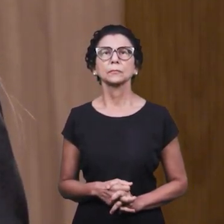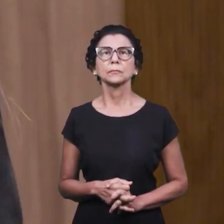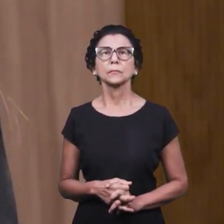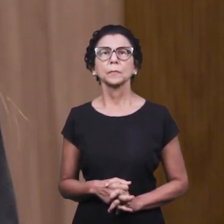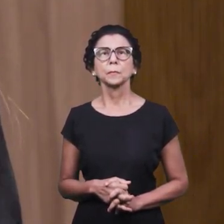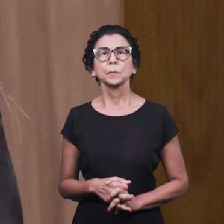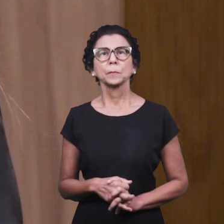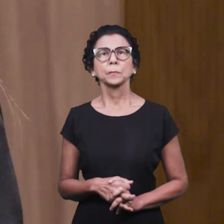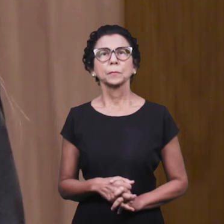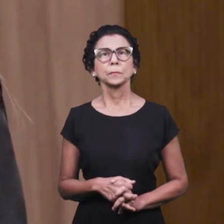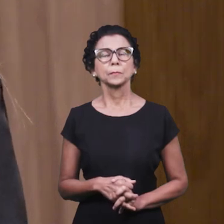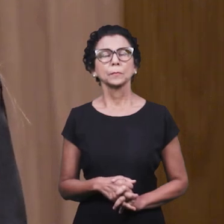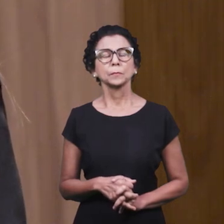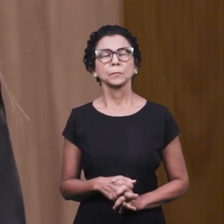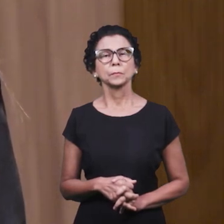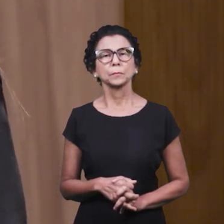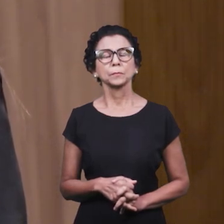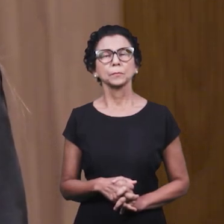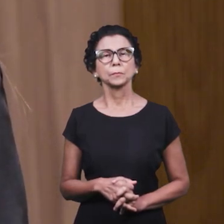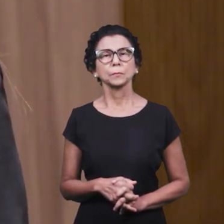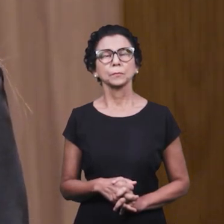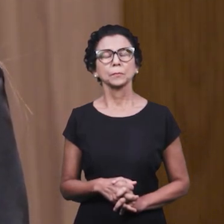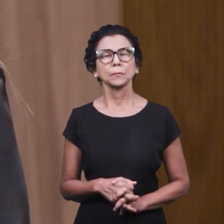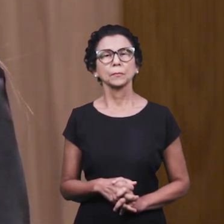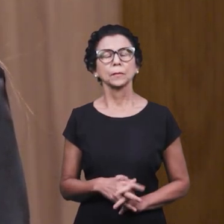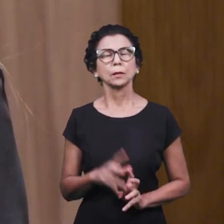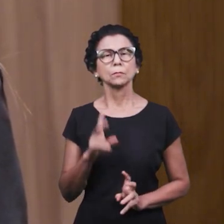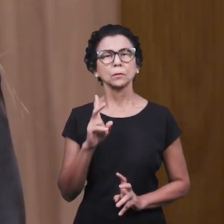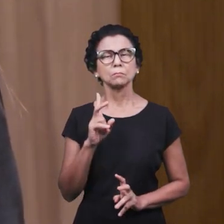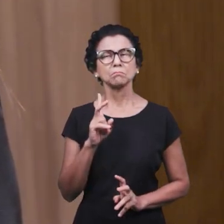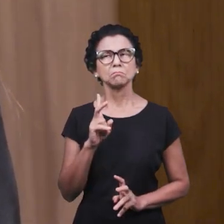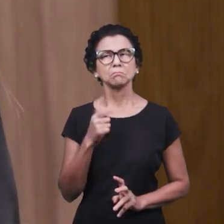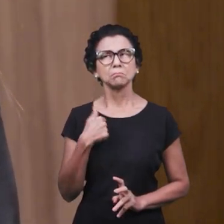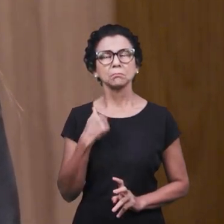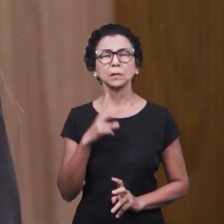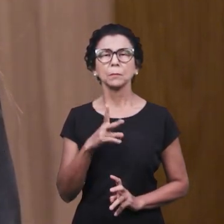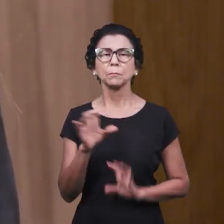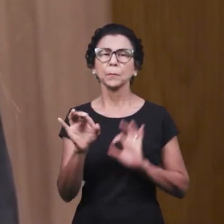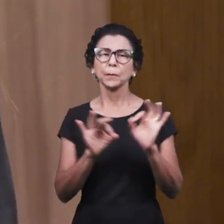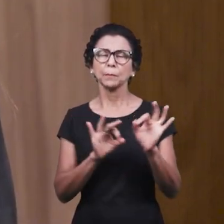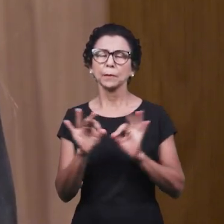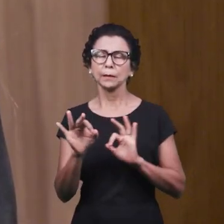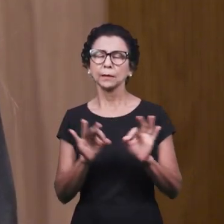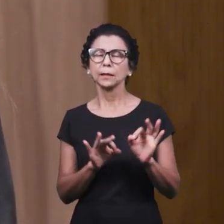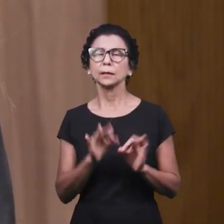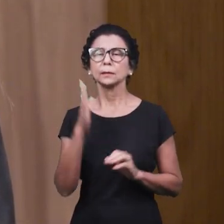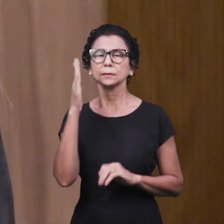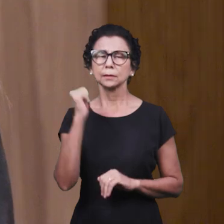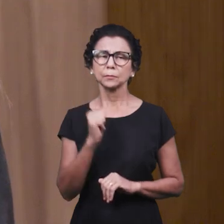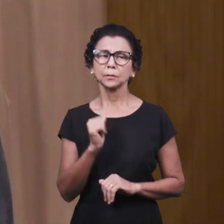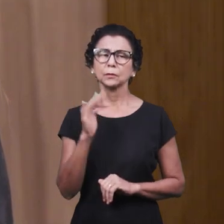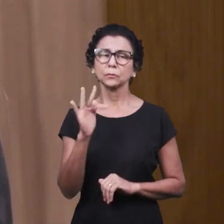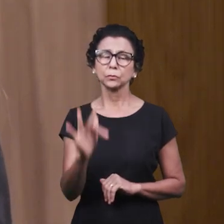tudo foi envolvido nisso, né? E um joelho de uma mãe, de um